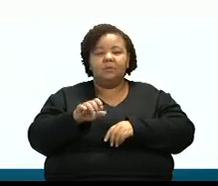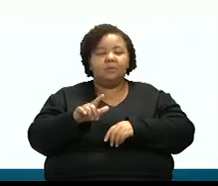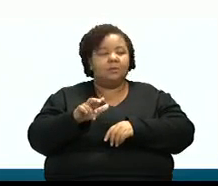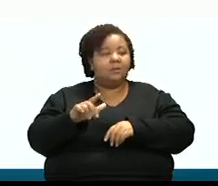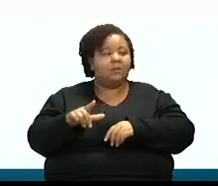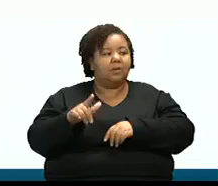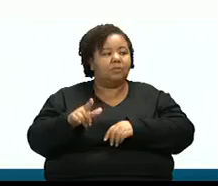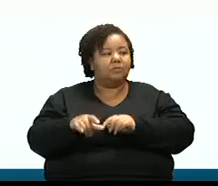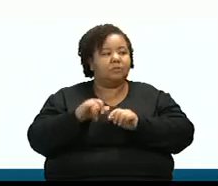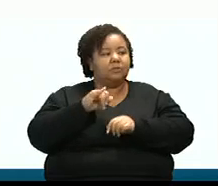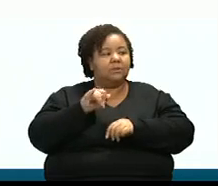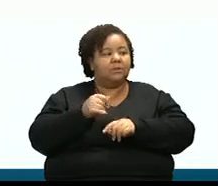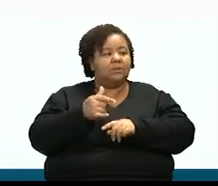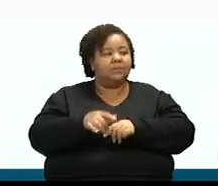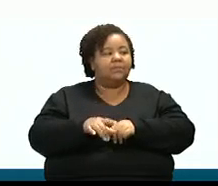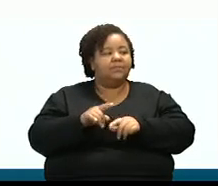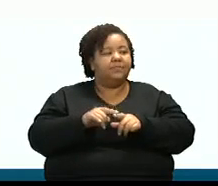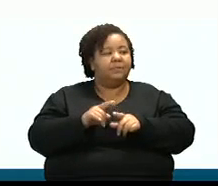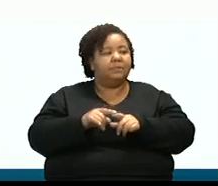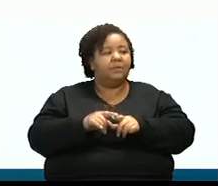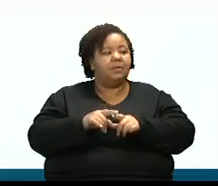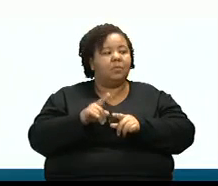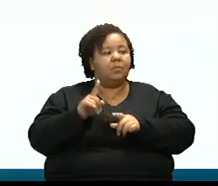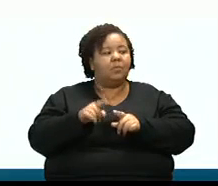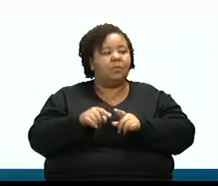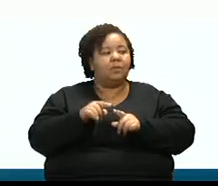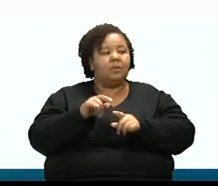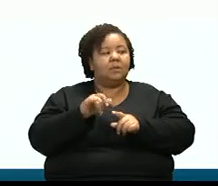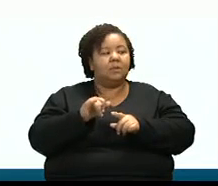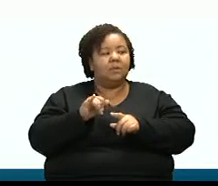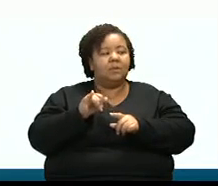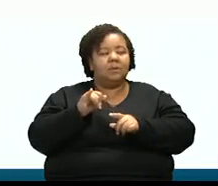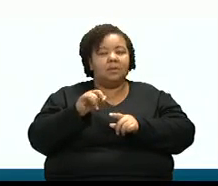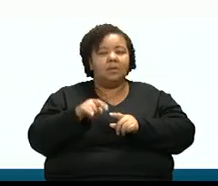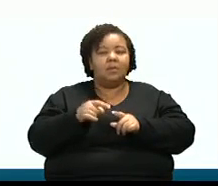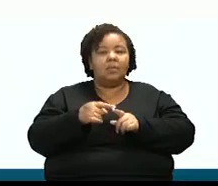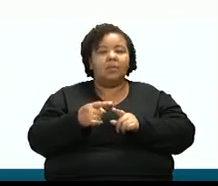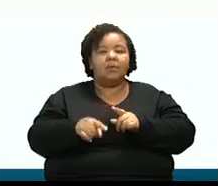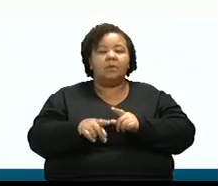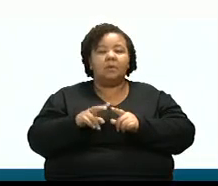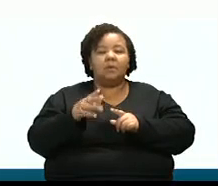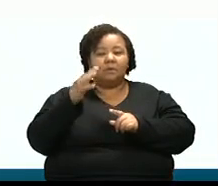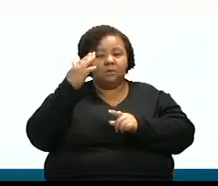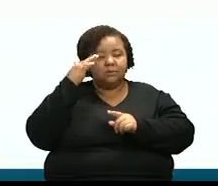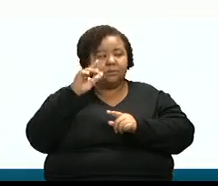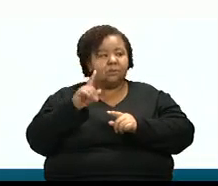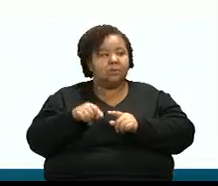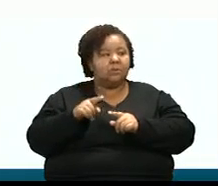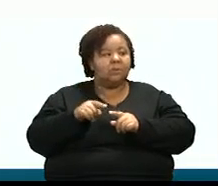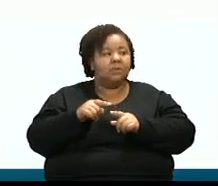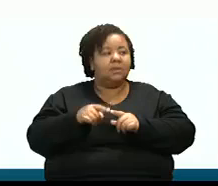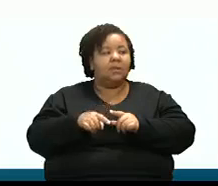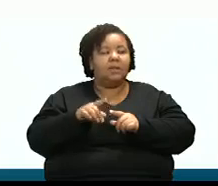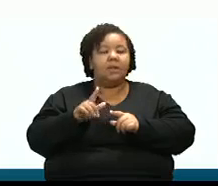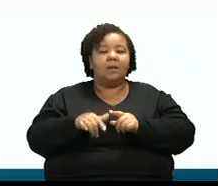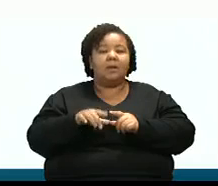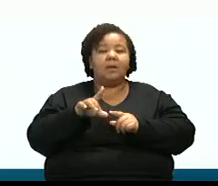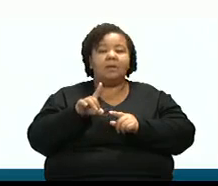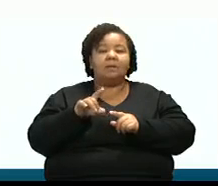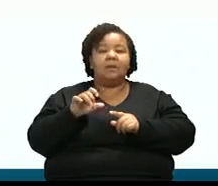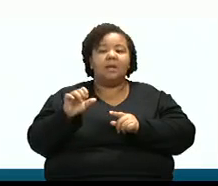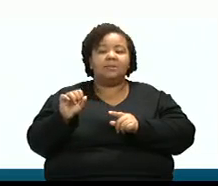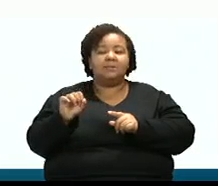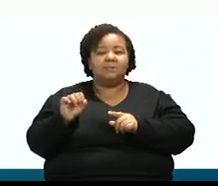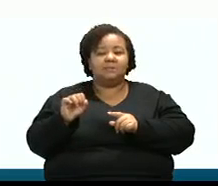a integral de linha da função f em relação à curva C, por que eu sei que ela é de linha? Porque é a integral